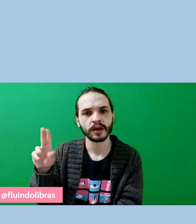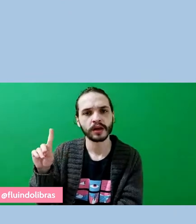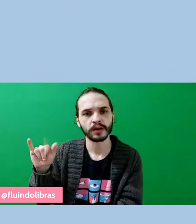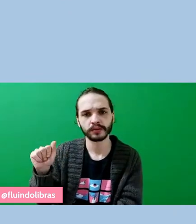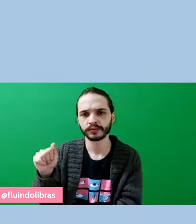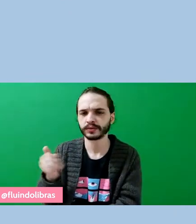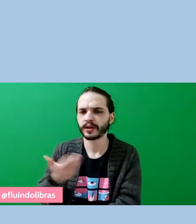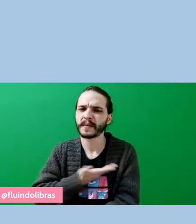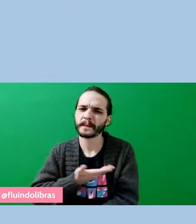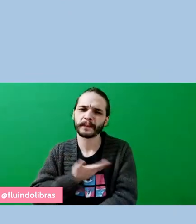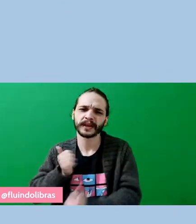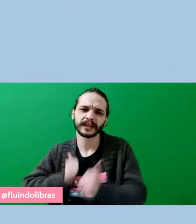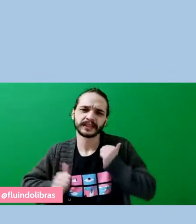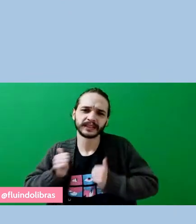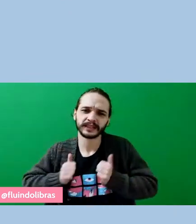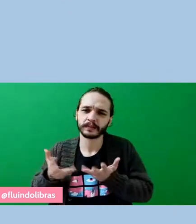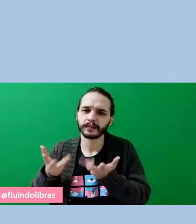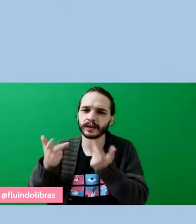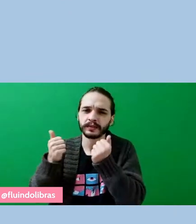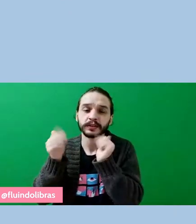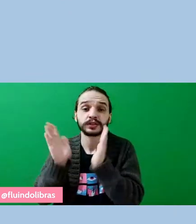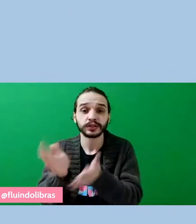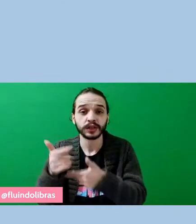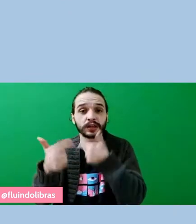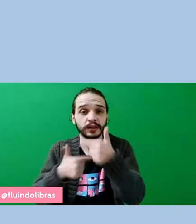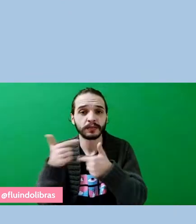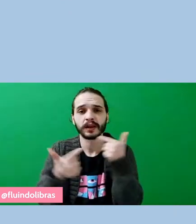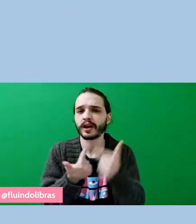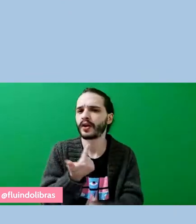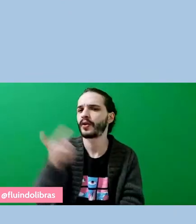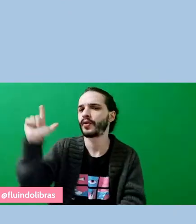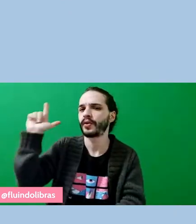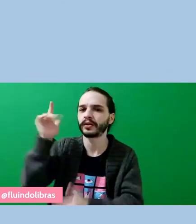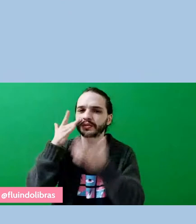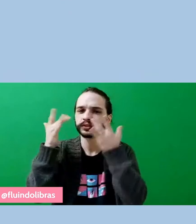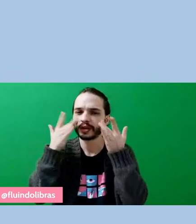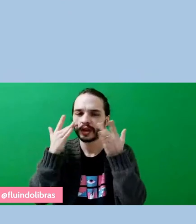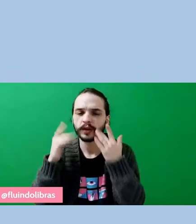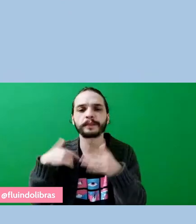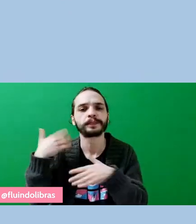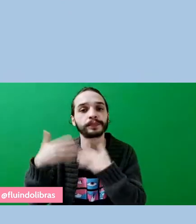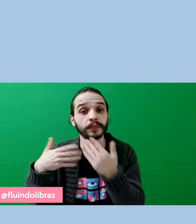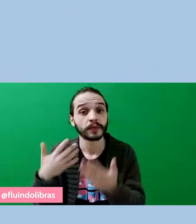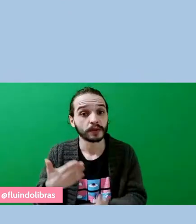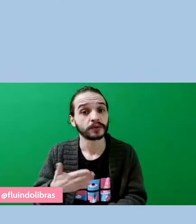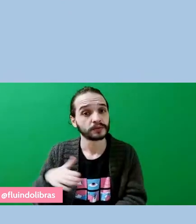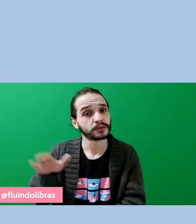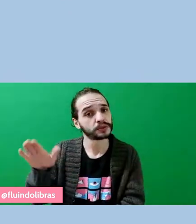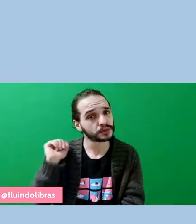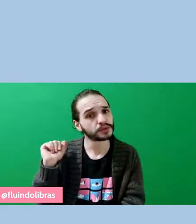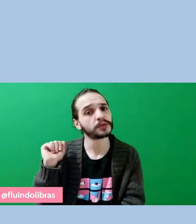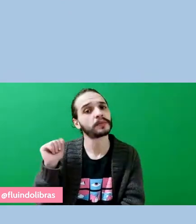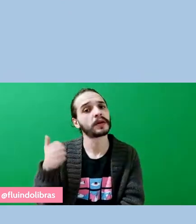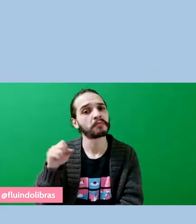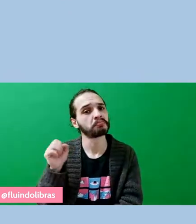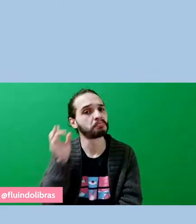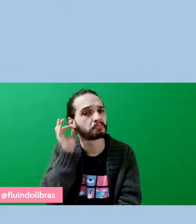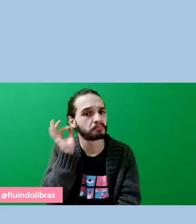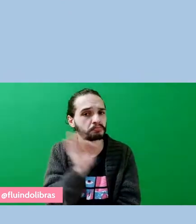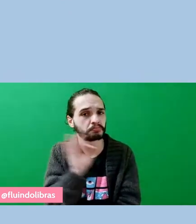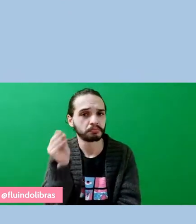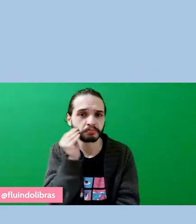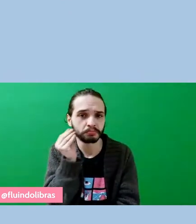espetáculo, em outra configuração totalmente. E a Rê ficou surpresa, falou, vamos testar, lógico, vamos ler. Eu falei, cara, não sei se vai funcionar ou não,